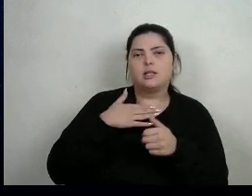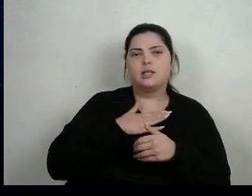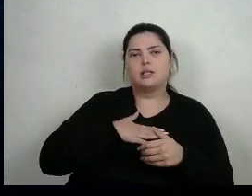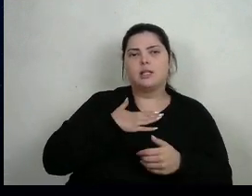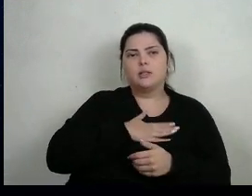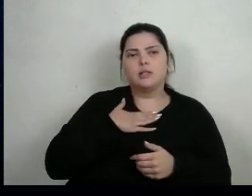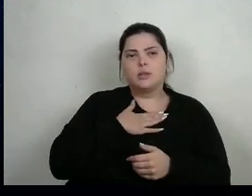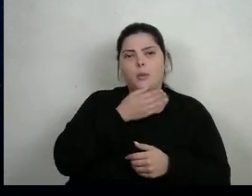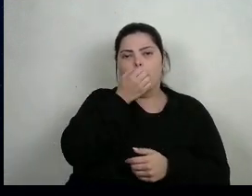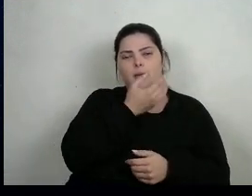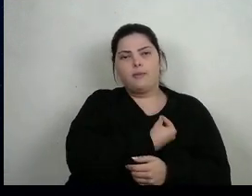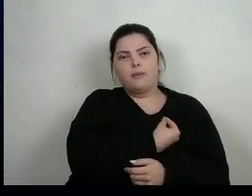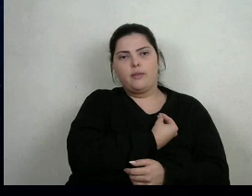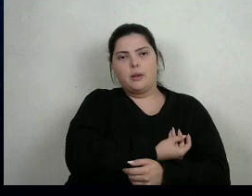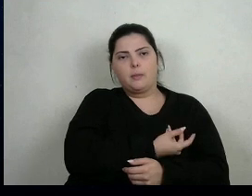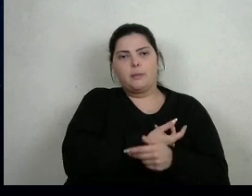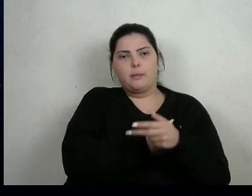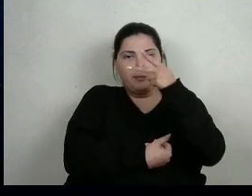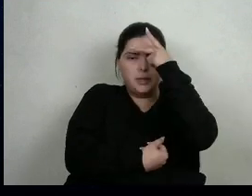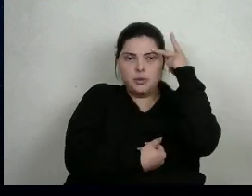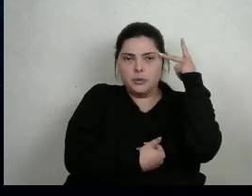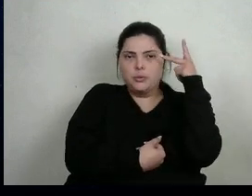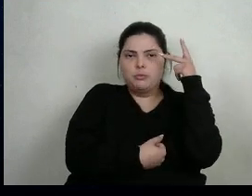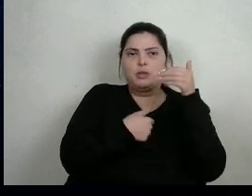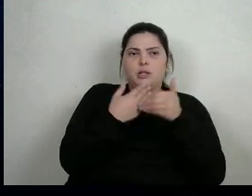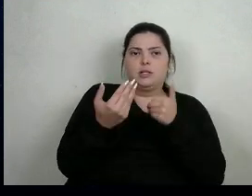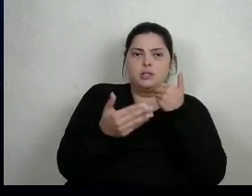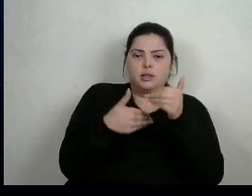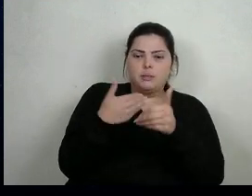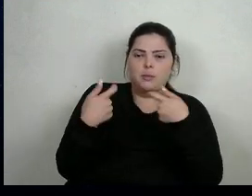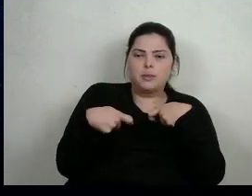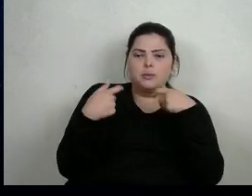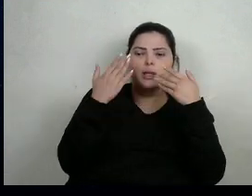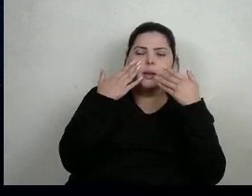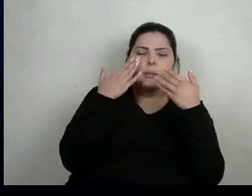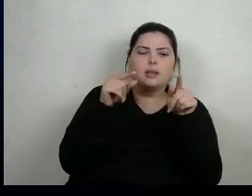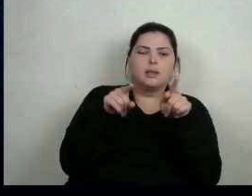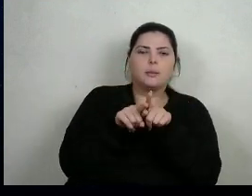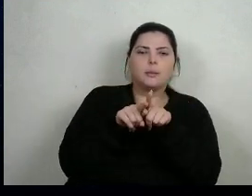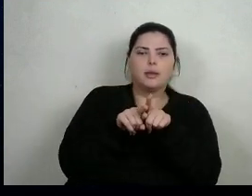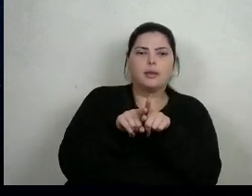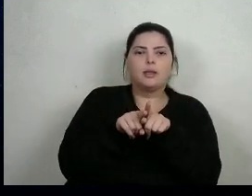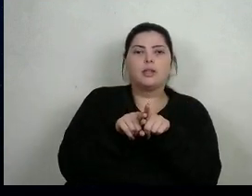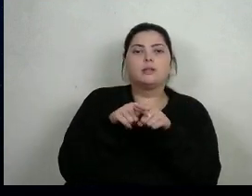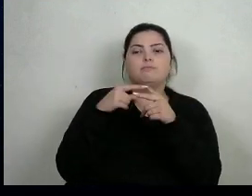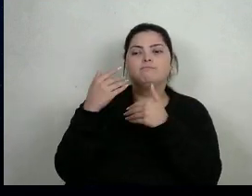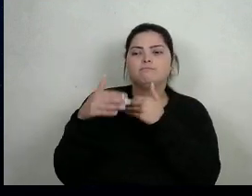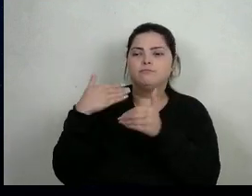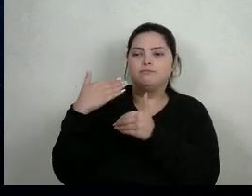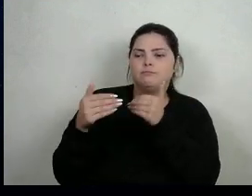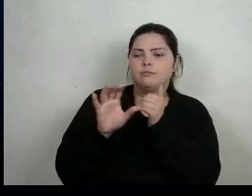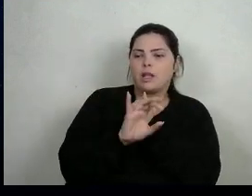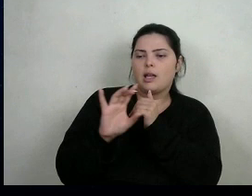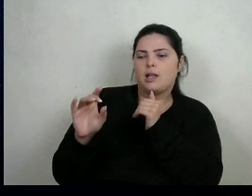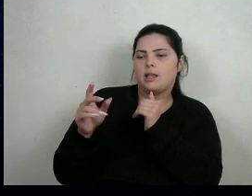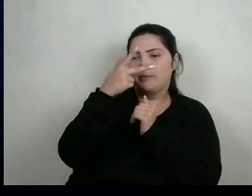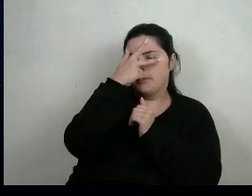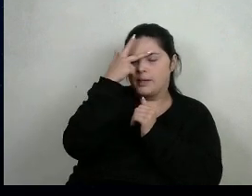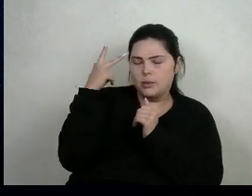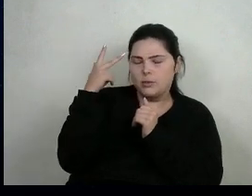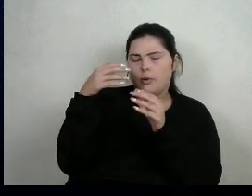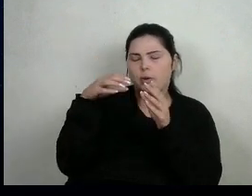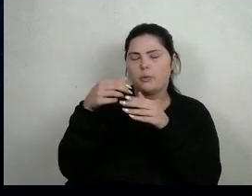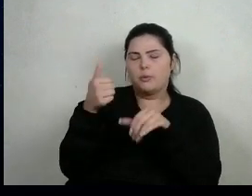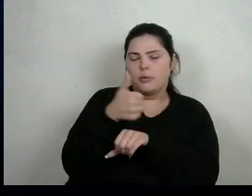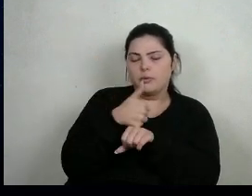das pessoas o desempenho sim porque eu preciso ver como tá o desempenho das pessoas das equipes e da empresa